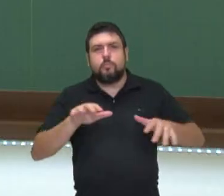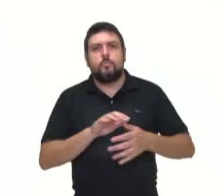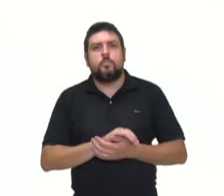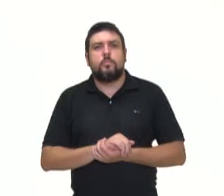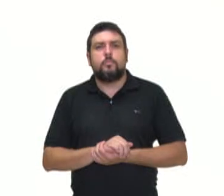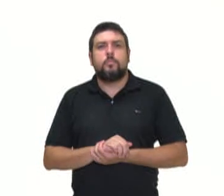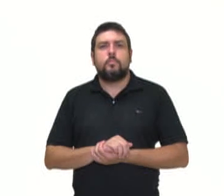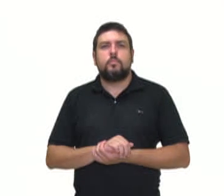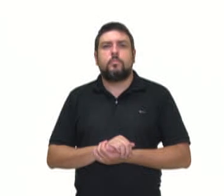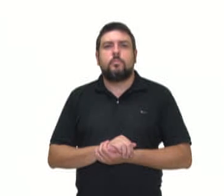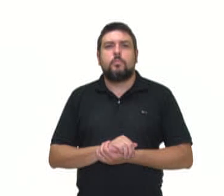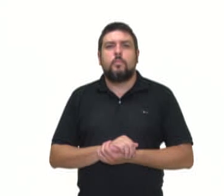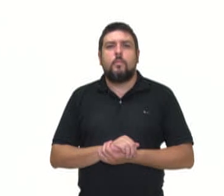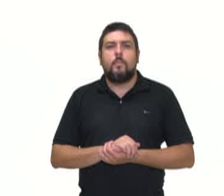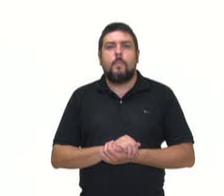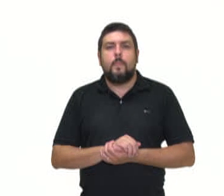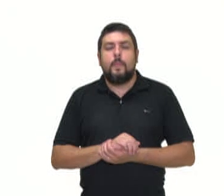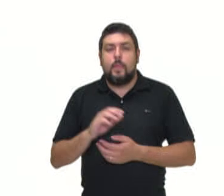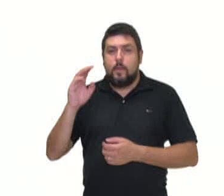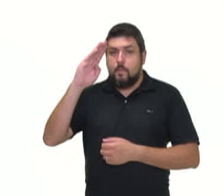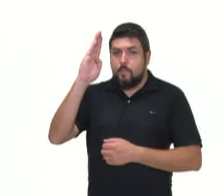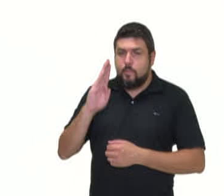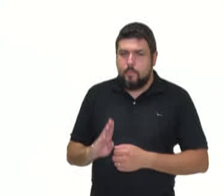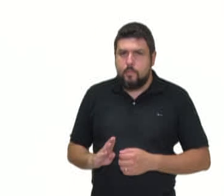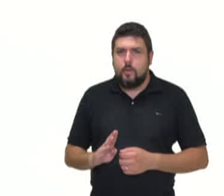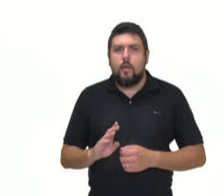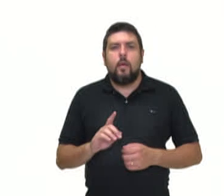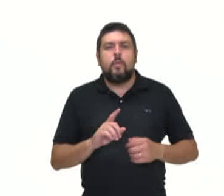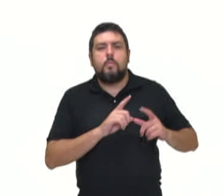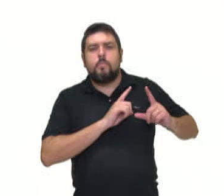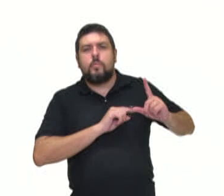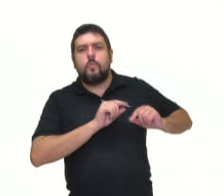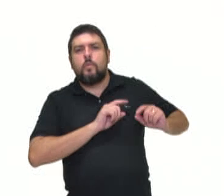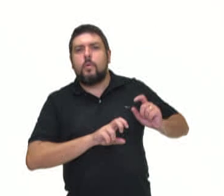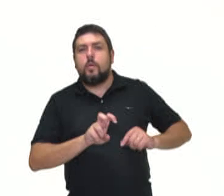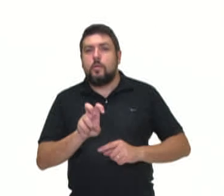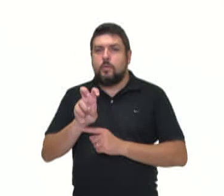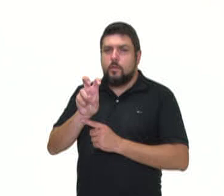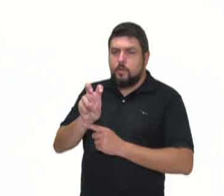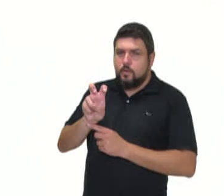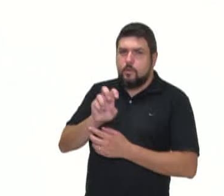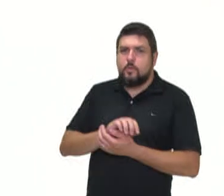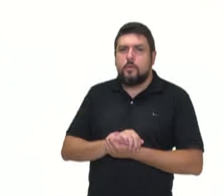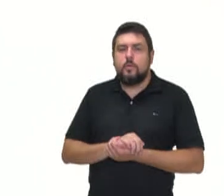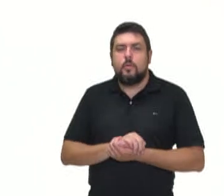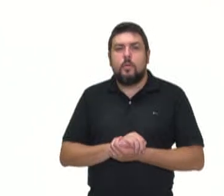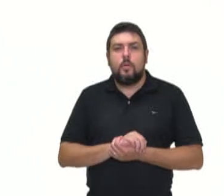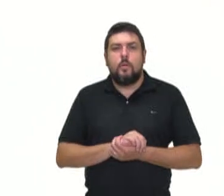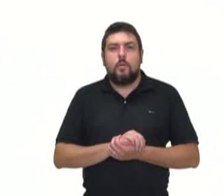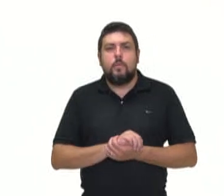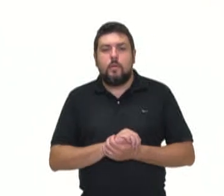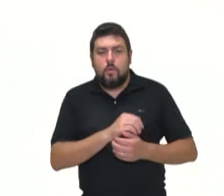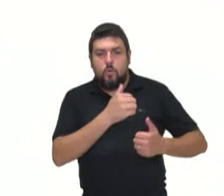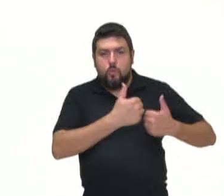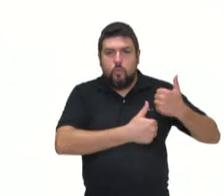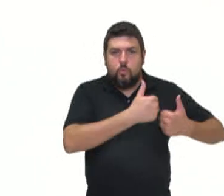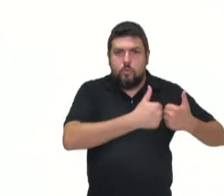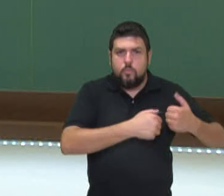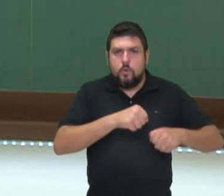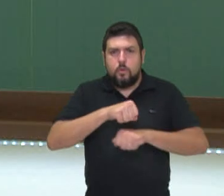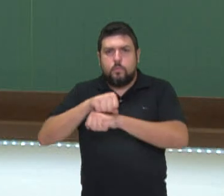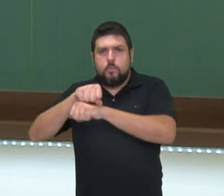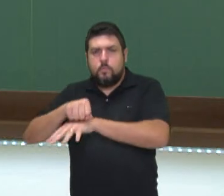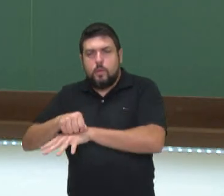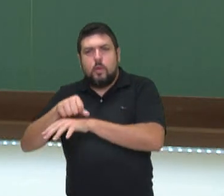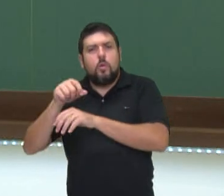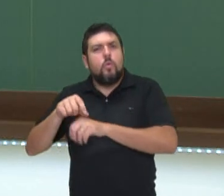explodiu. Títulos do Brasil, pentacampeão, né? 5 vezes. Relação entre o esporte e a mídia, o futebol como veículo